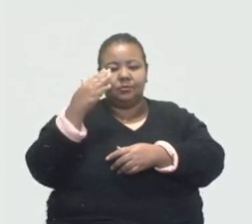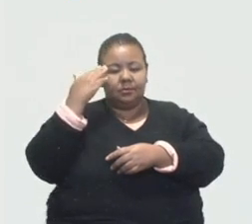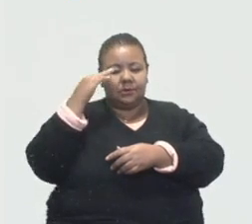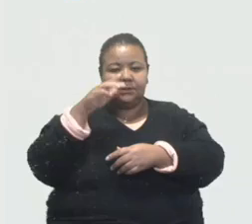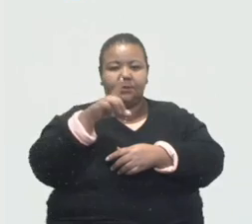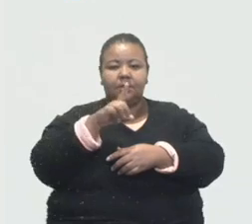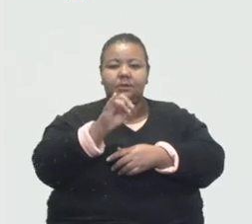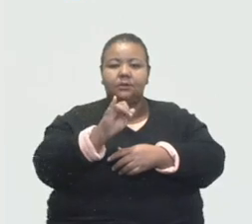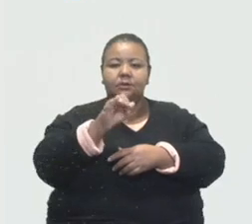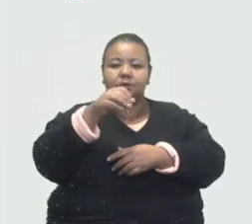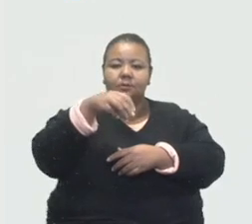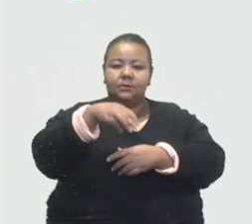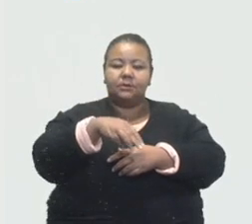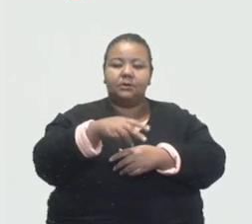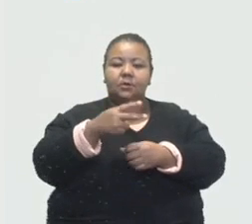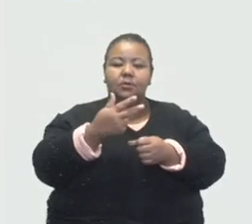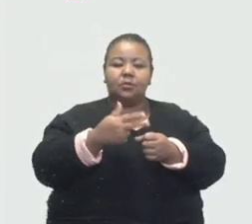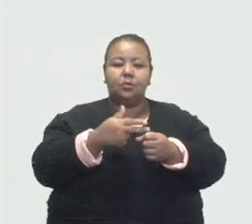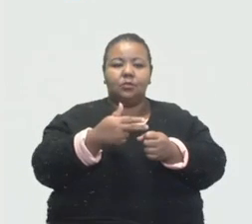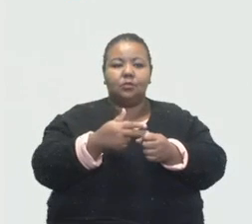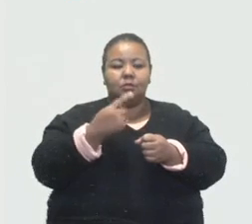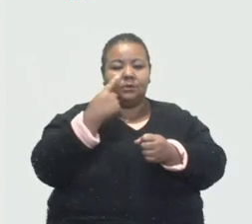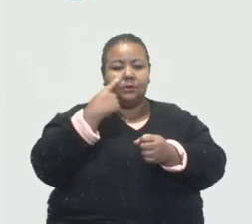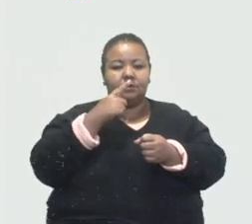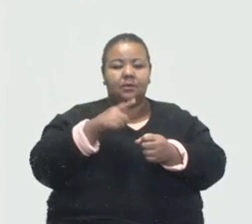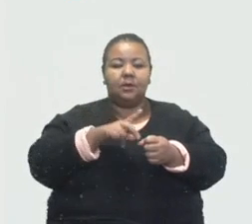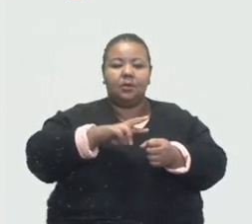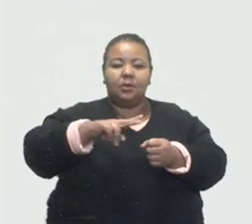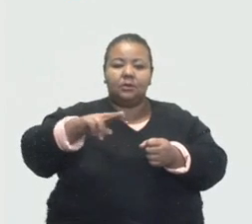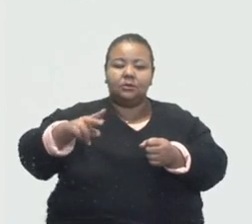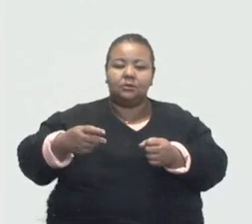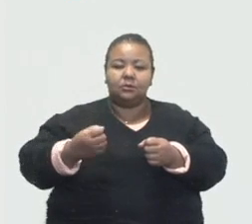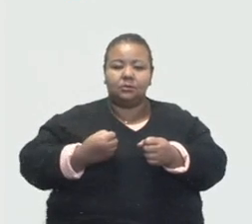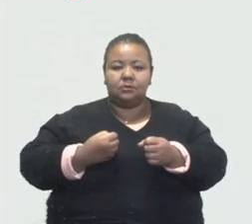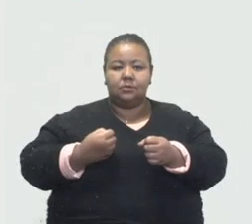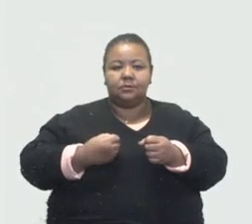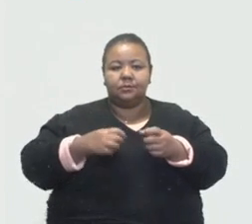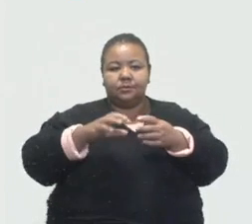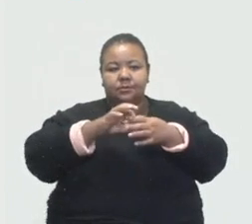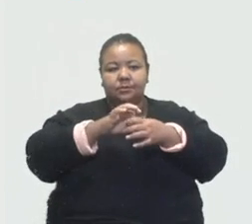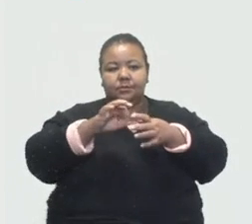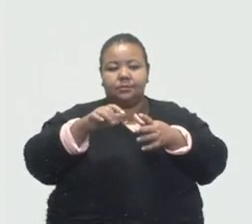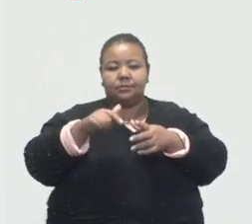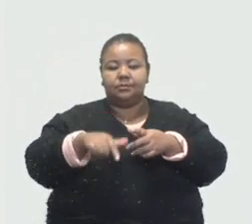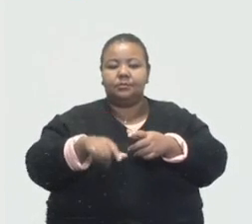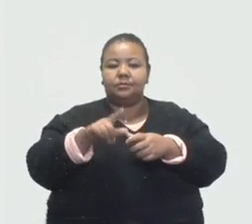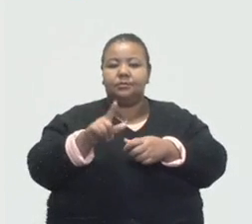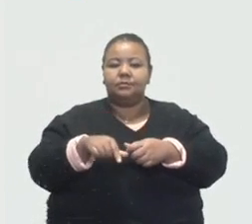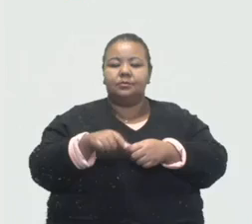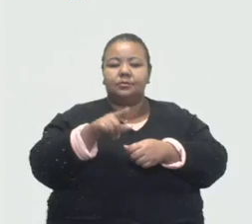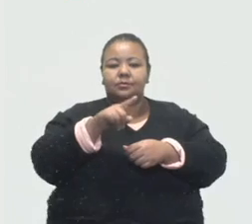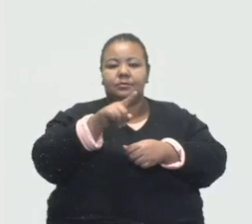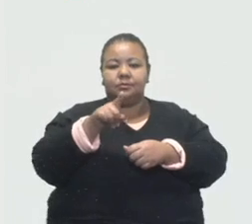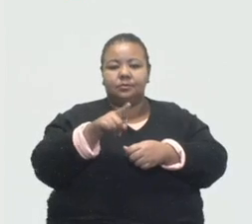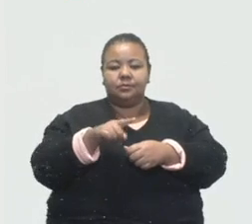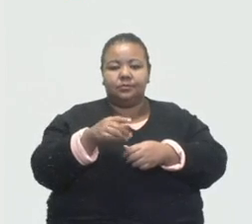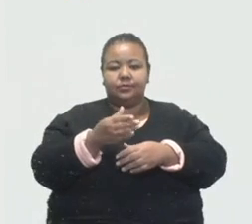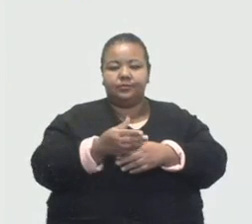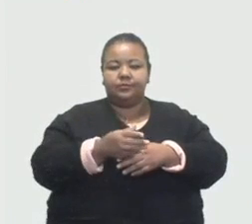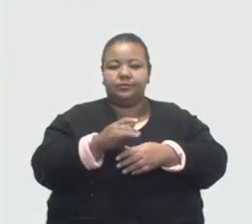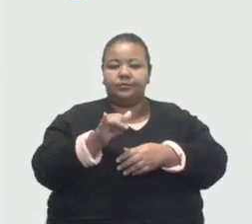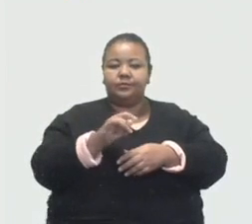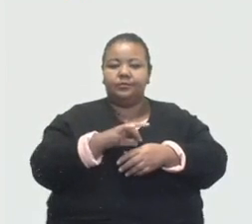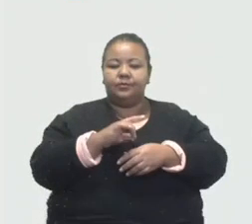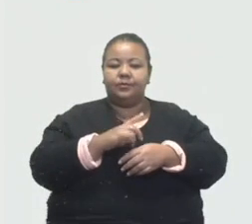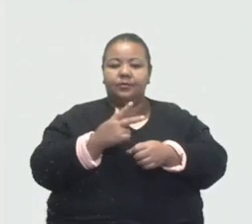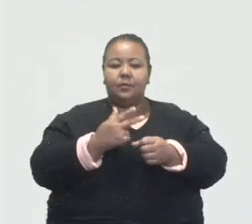do núcleo, a gente vê quantas incógnitas, quantas variáveis estão livres. Nesse caso aqui, uma variável livre é o z. Se ele tem,